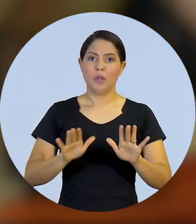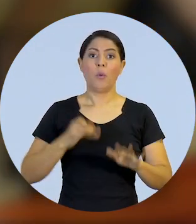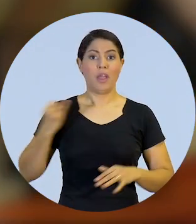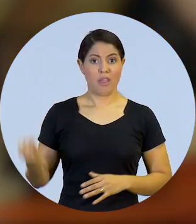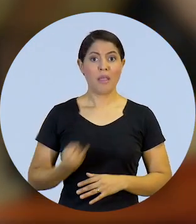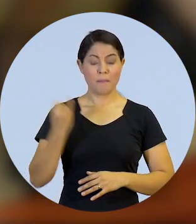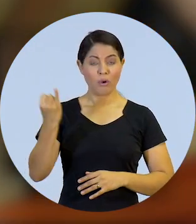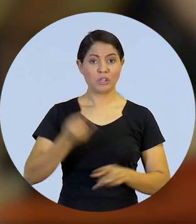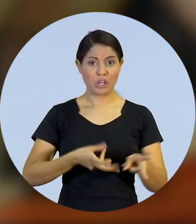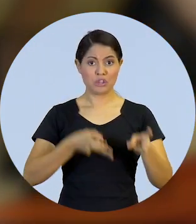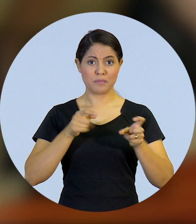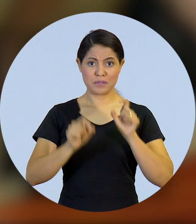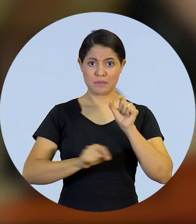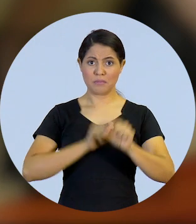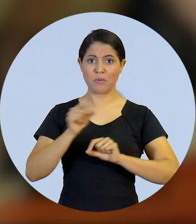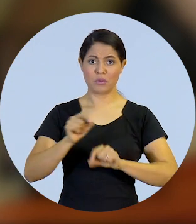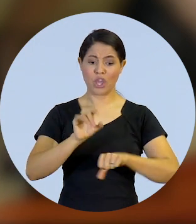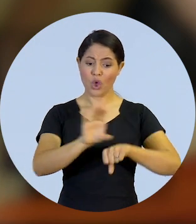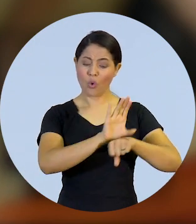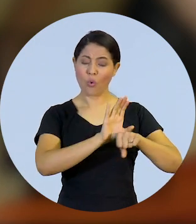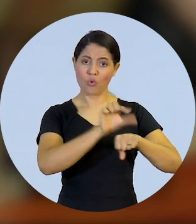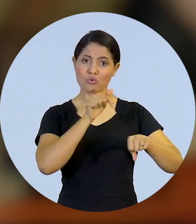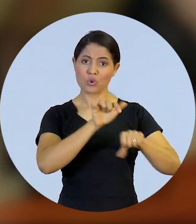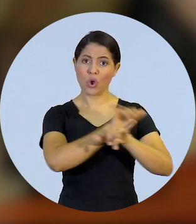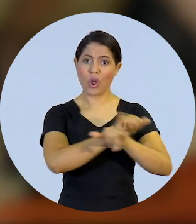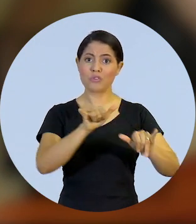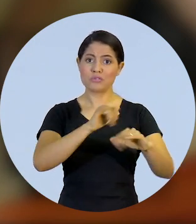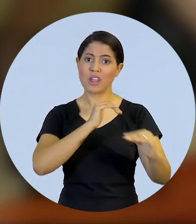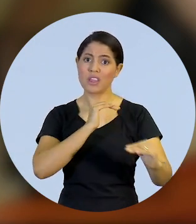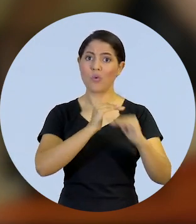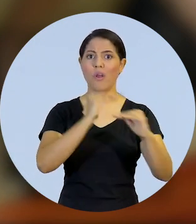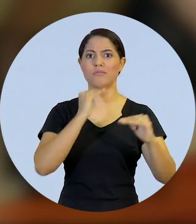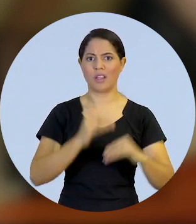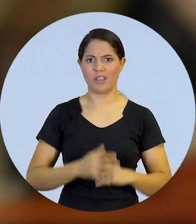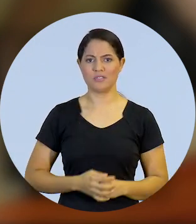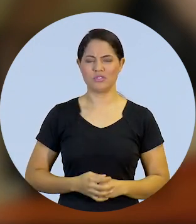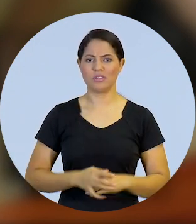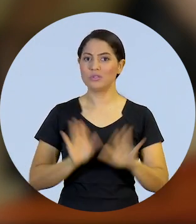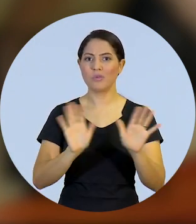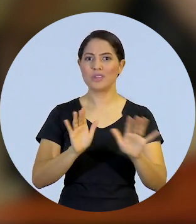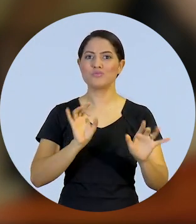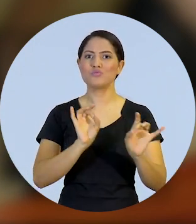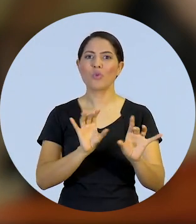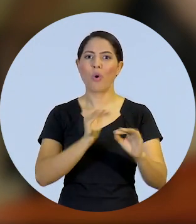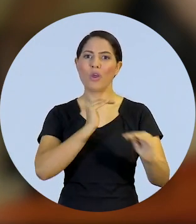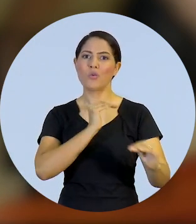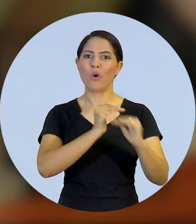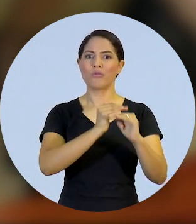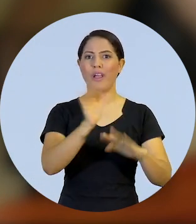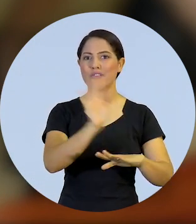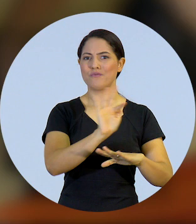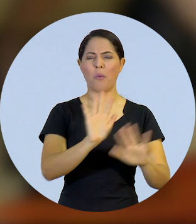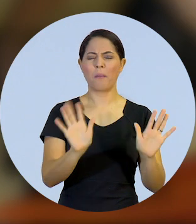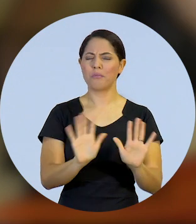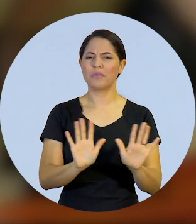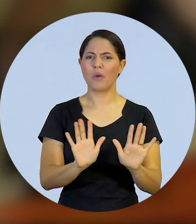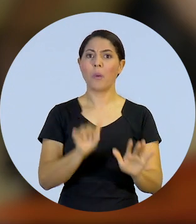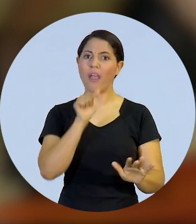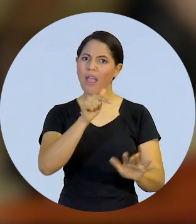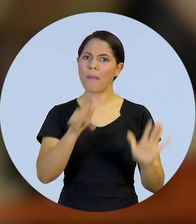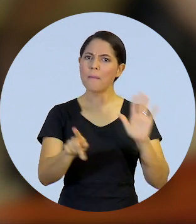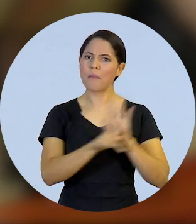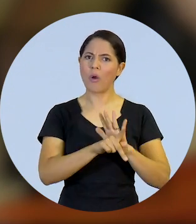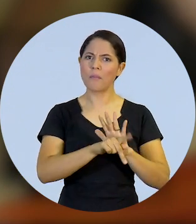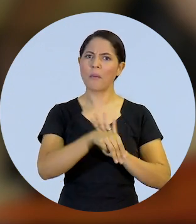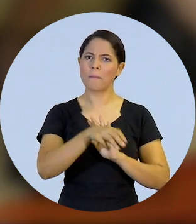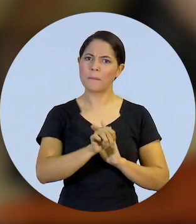importante observar que a igualdade trazida na nossa Constituição, ela é uma igualdade não apenas formal, mas